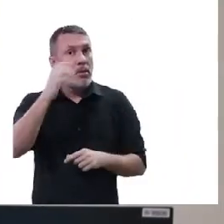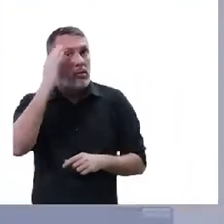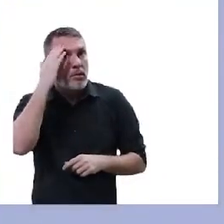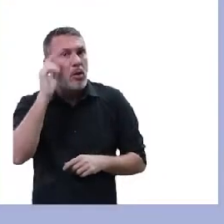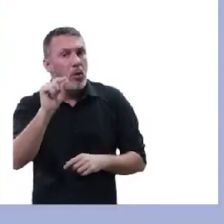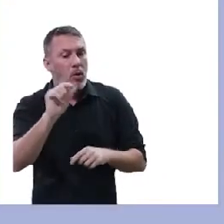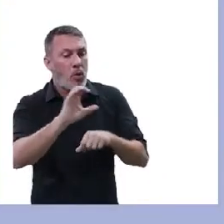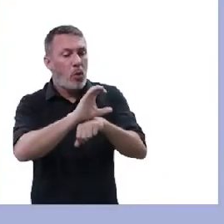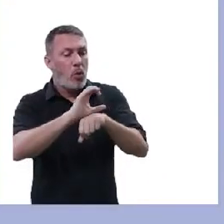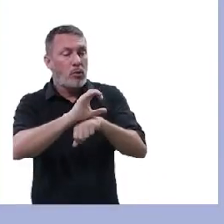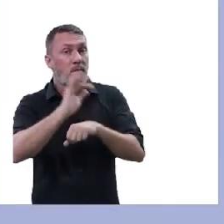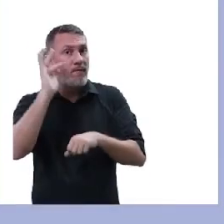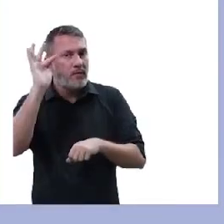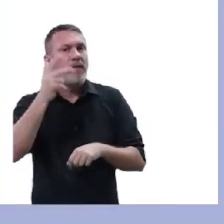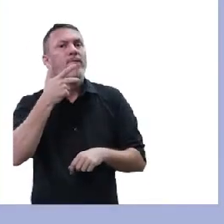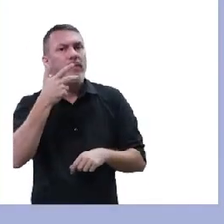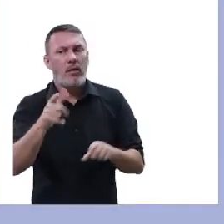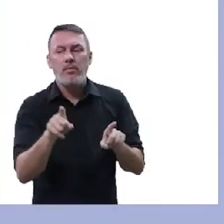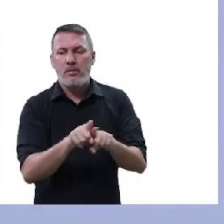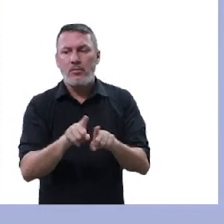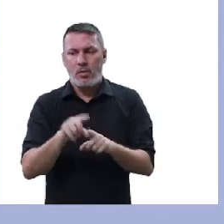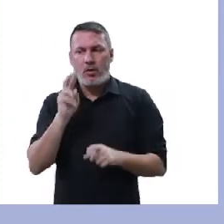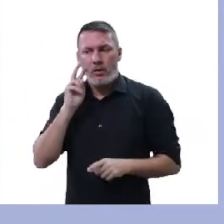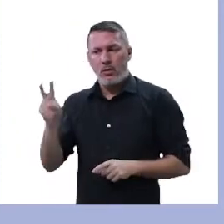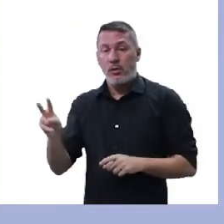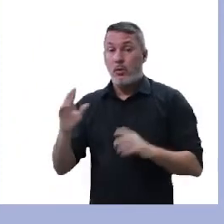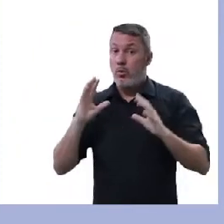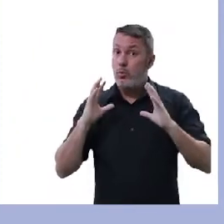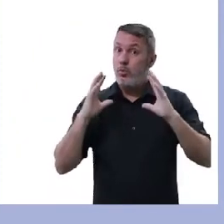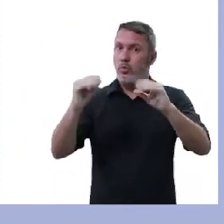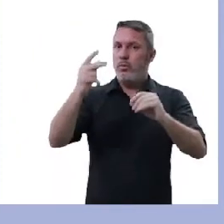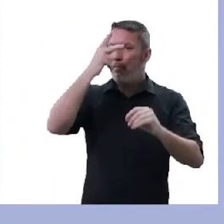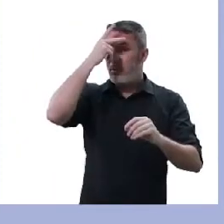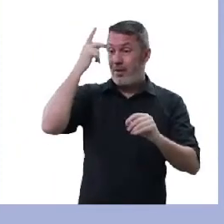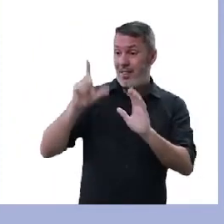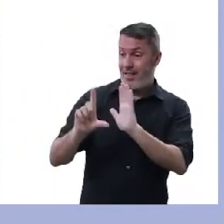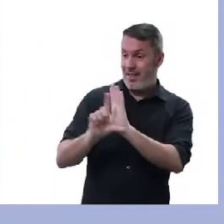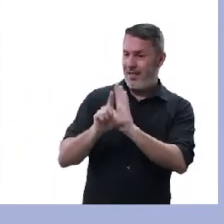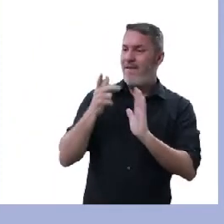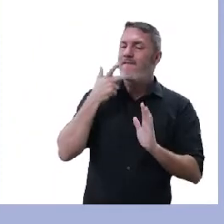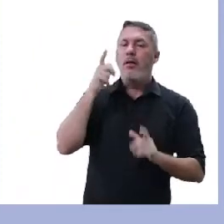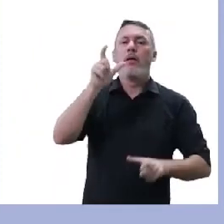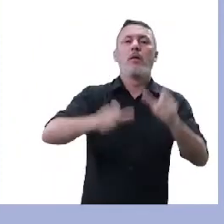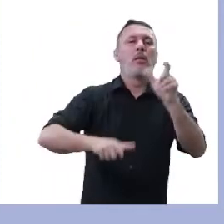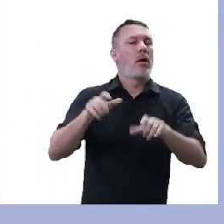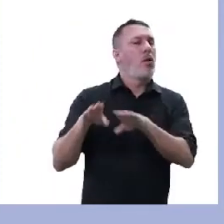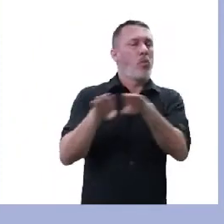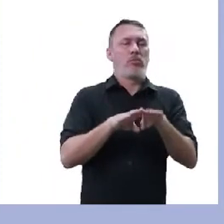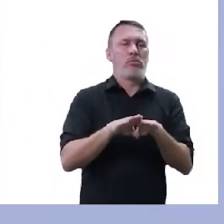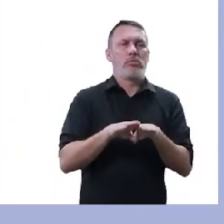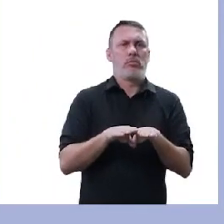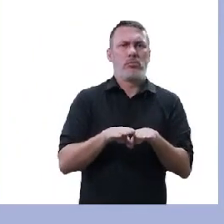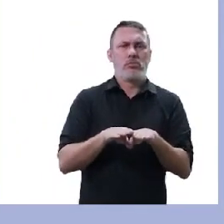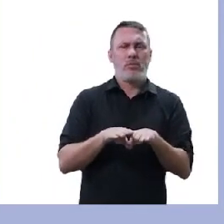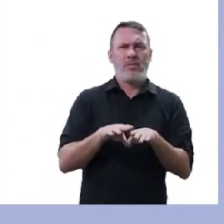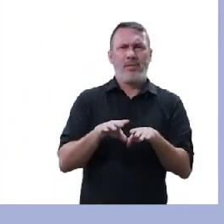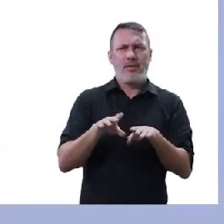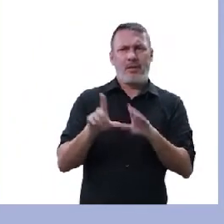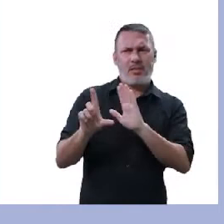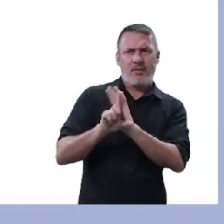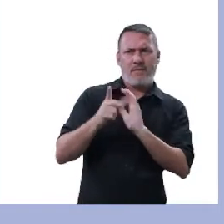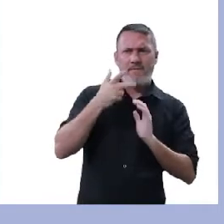seguinte, que a própria Constituição diz, olha, todos são iguais perante a lei. Será que